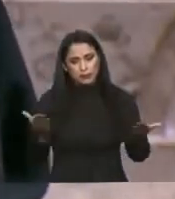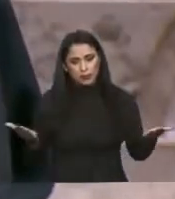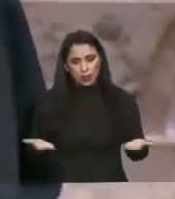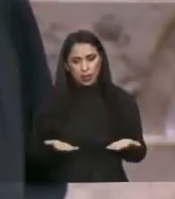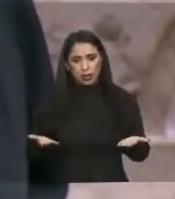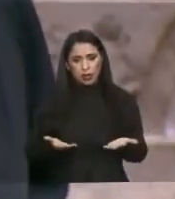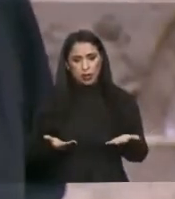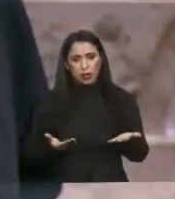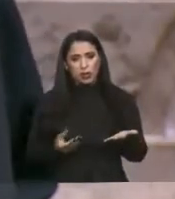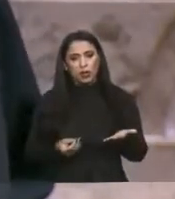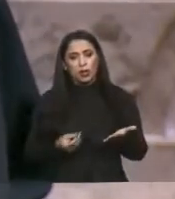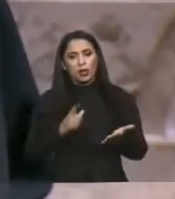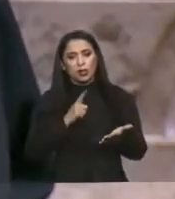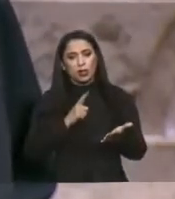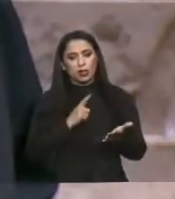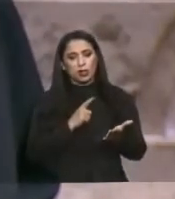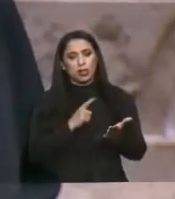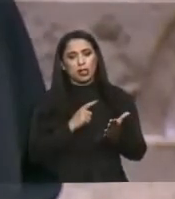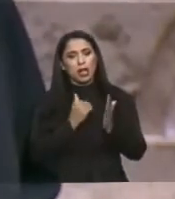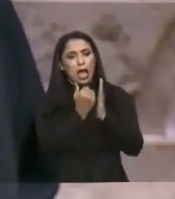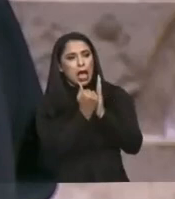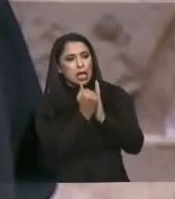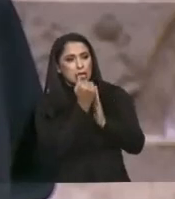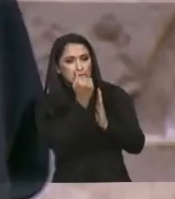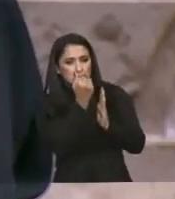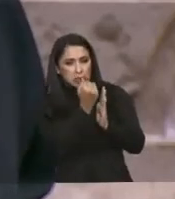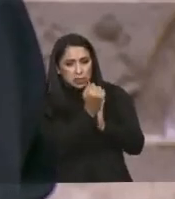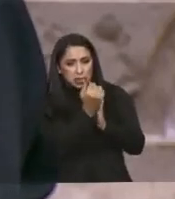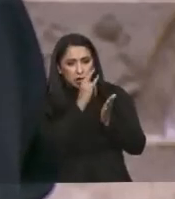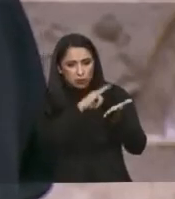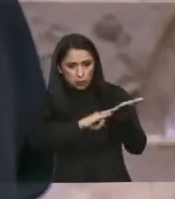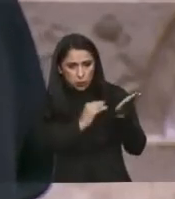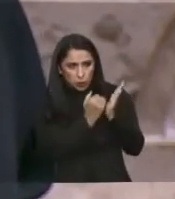que subscreve a inicial e aqui já